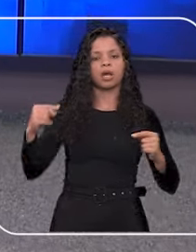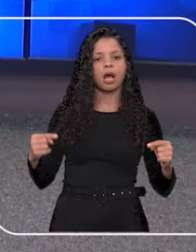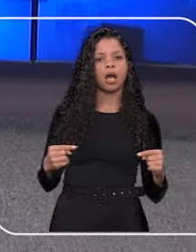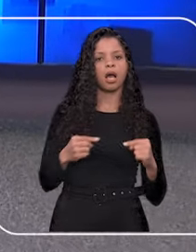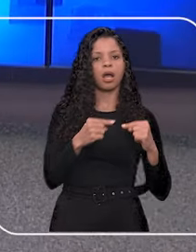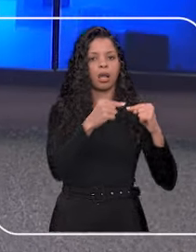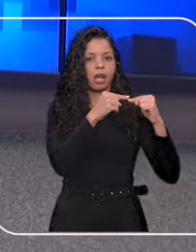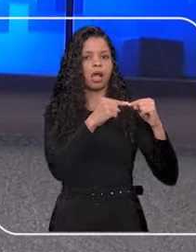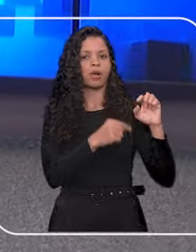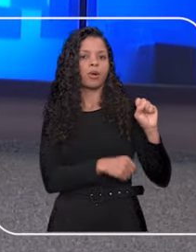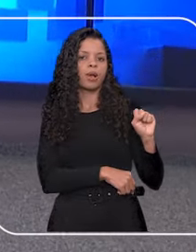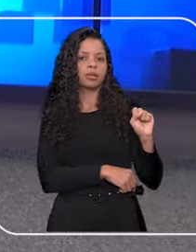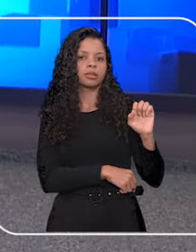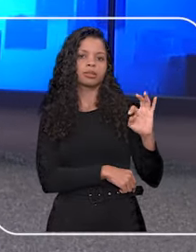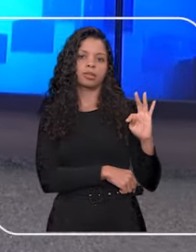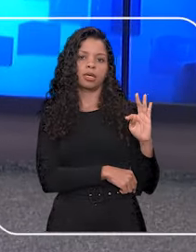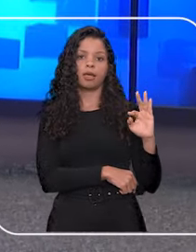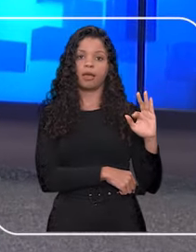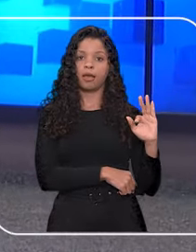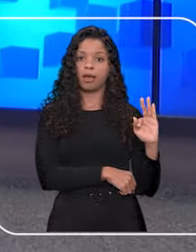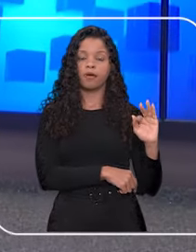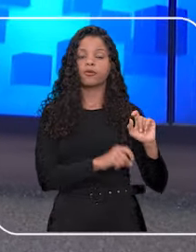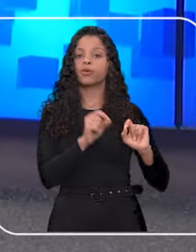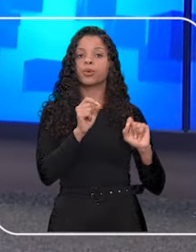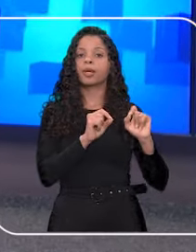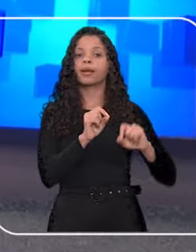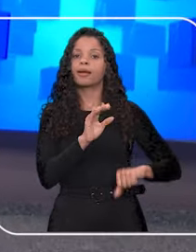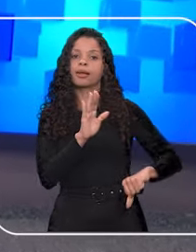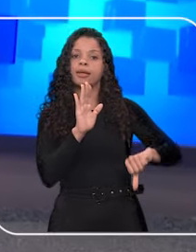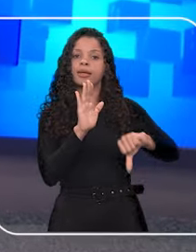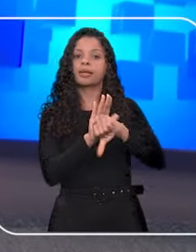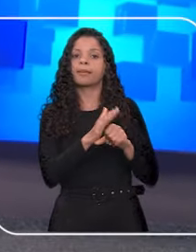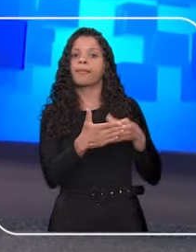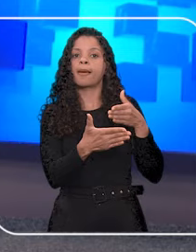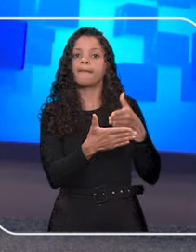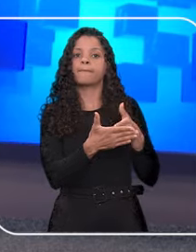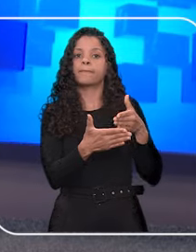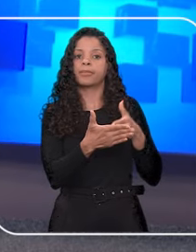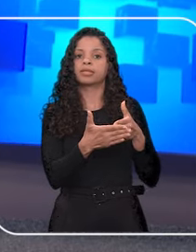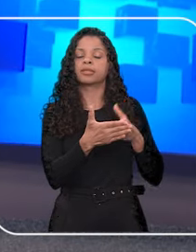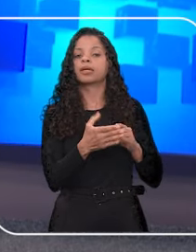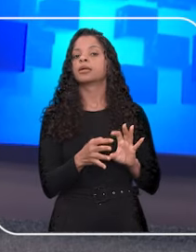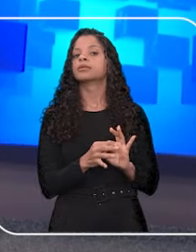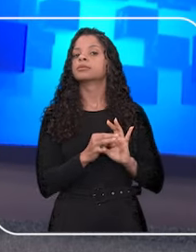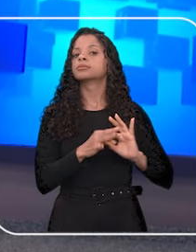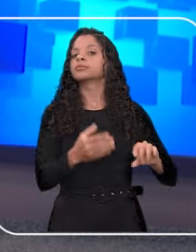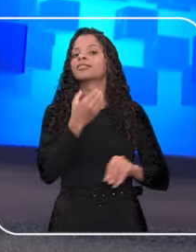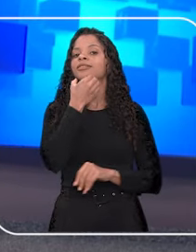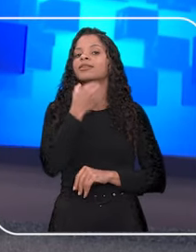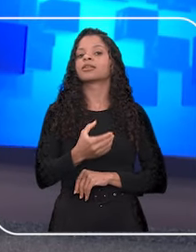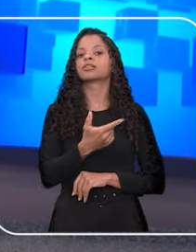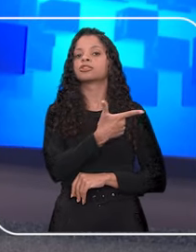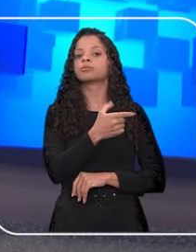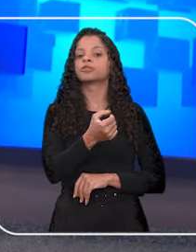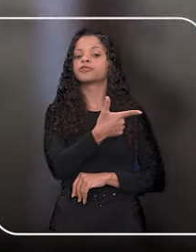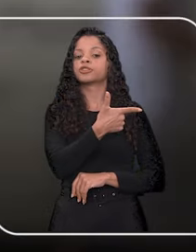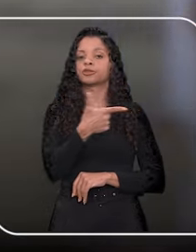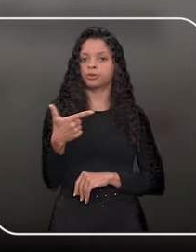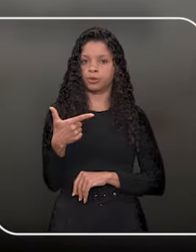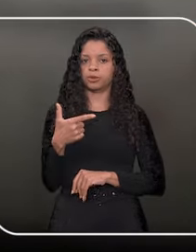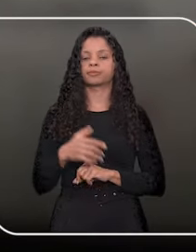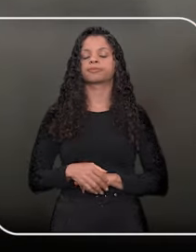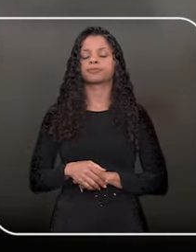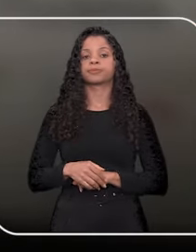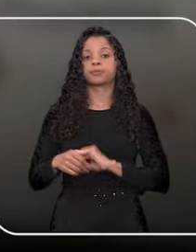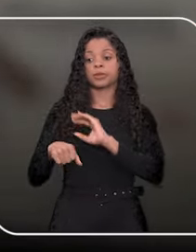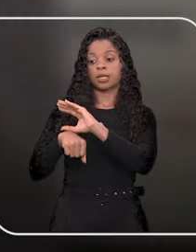Supremo Tribunal Federal posição sobre os crimes impeditivos do induto Natalino de 2022